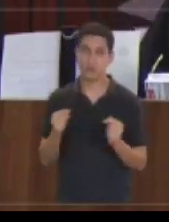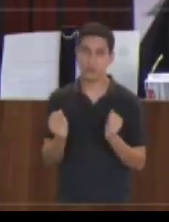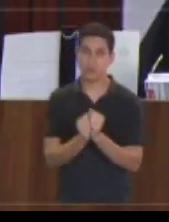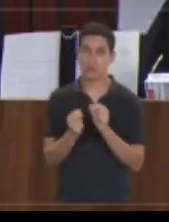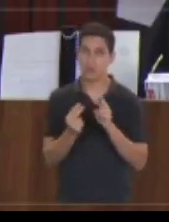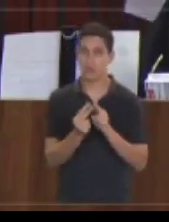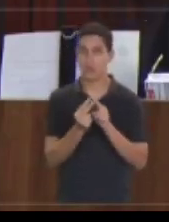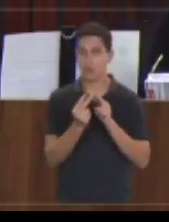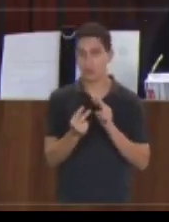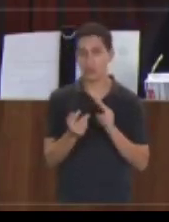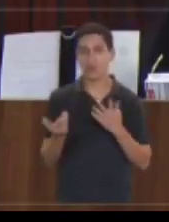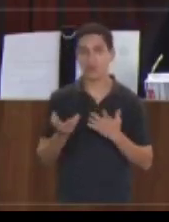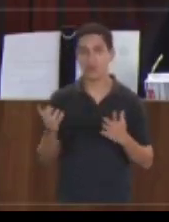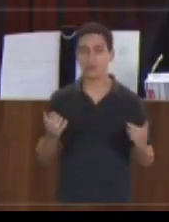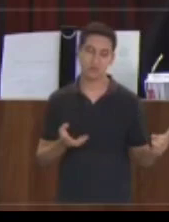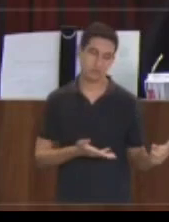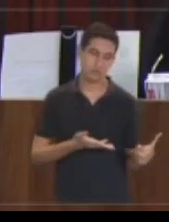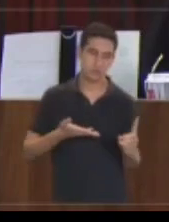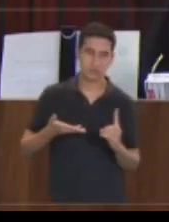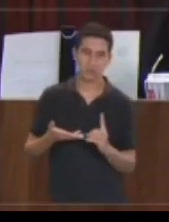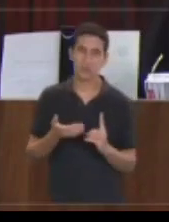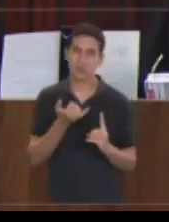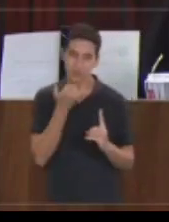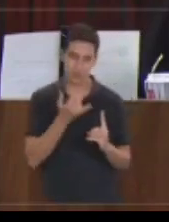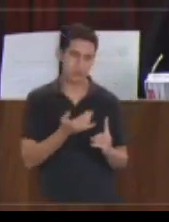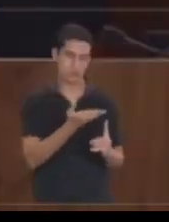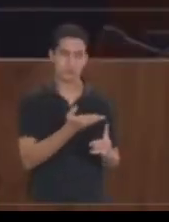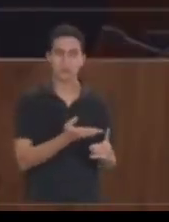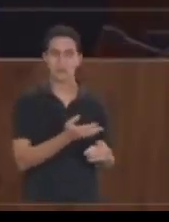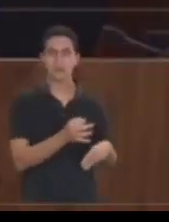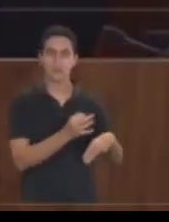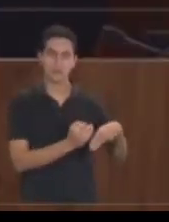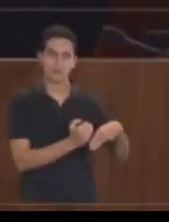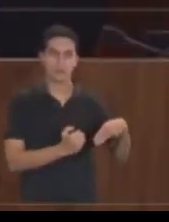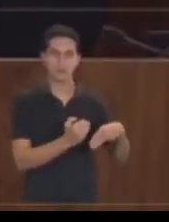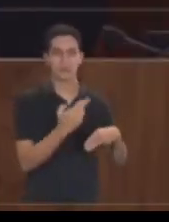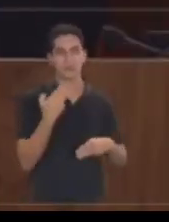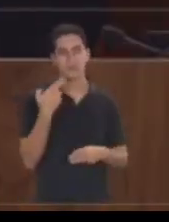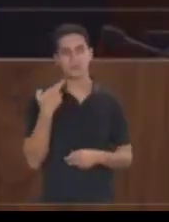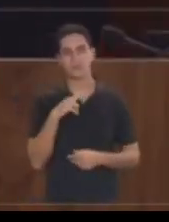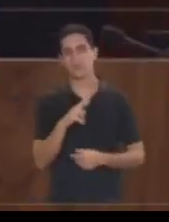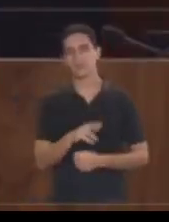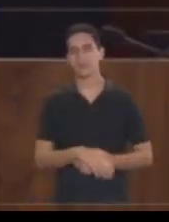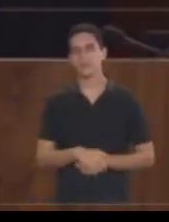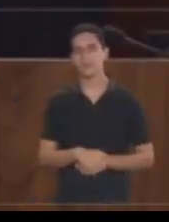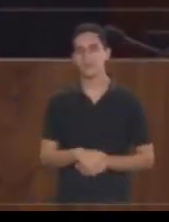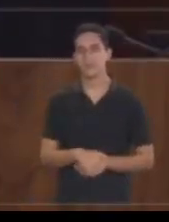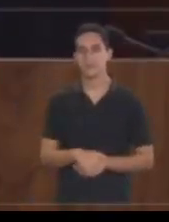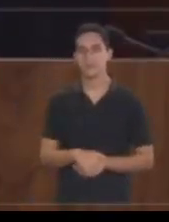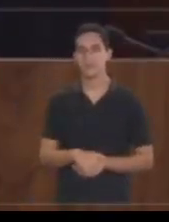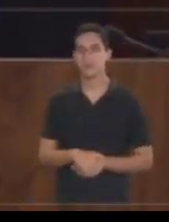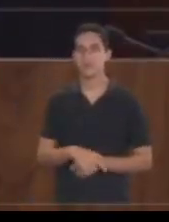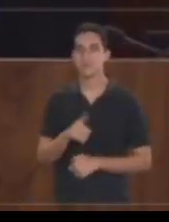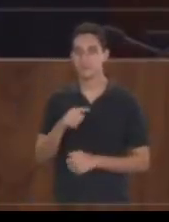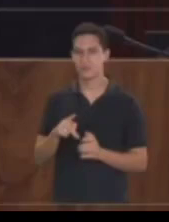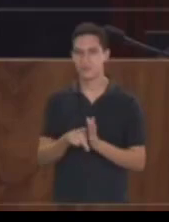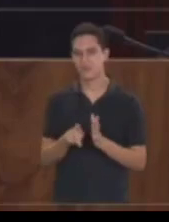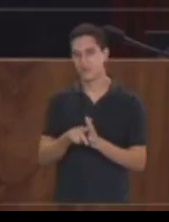palavra agora, sim, pedindo desculpas ao eminente relator. Presidente, nunca erra, é erro do micro.